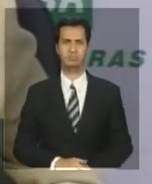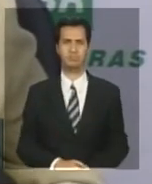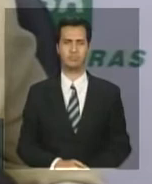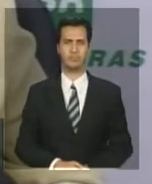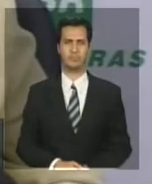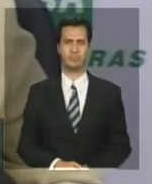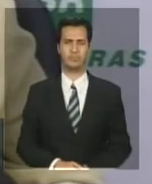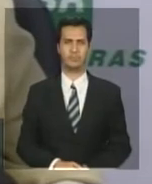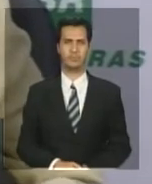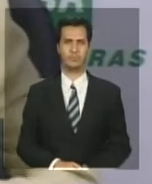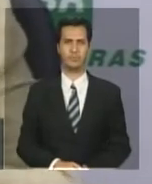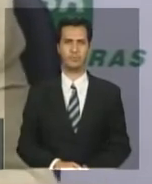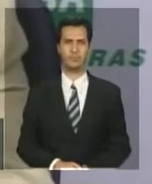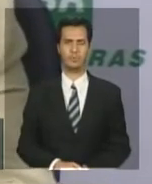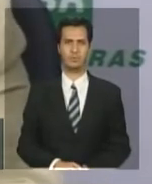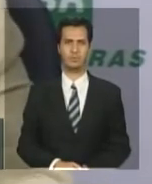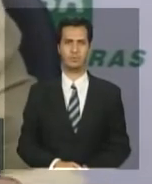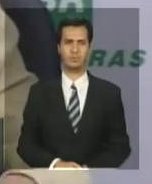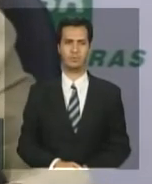Próxima.